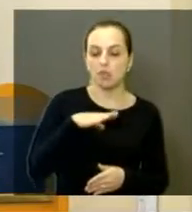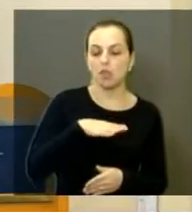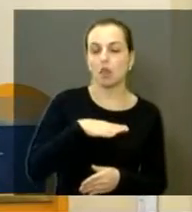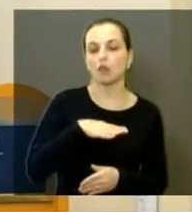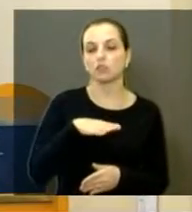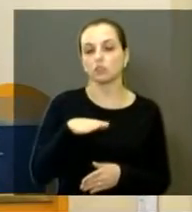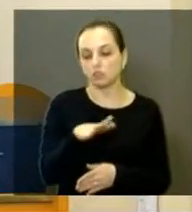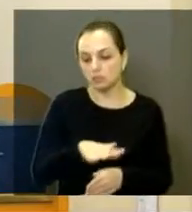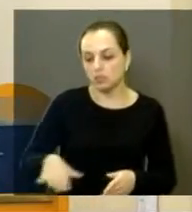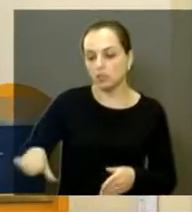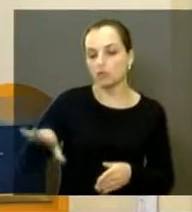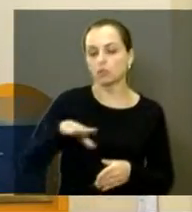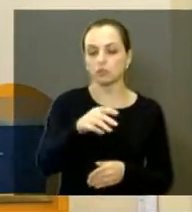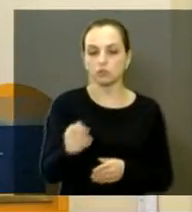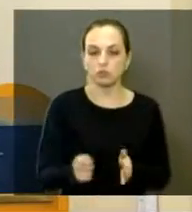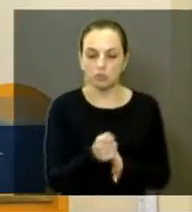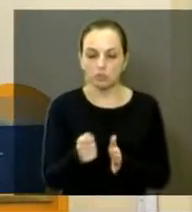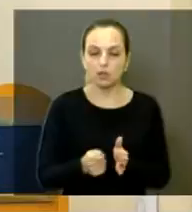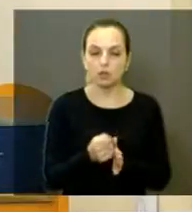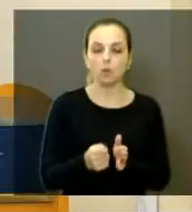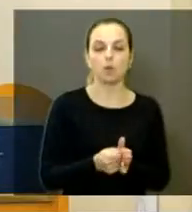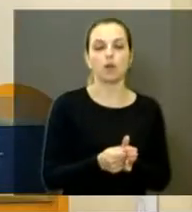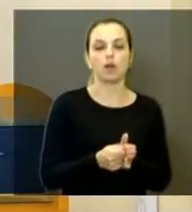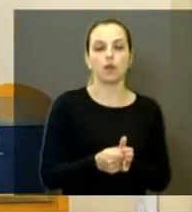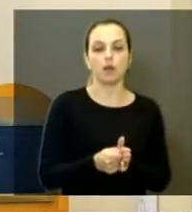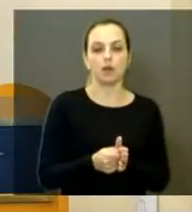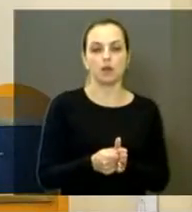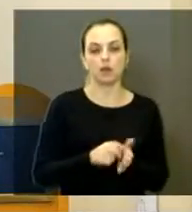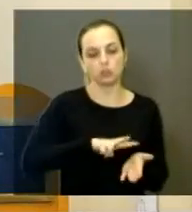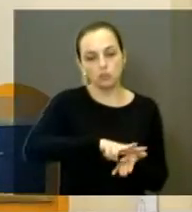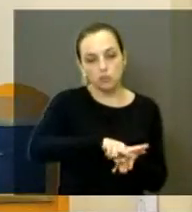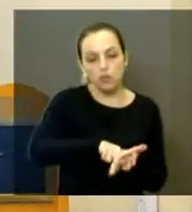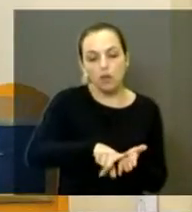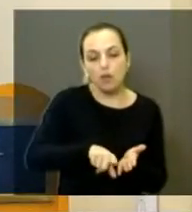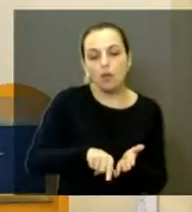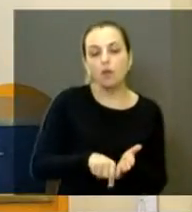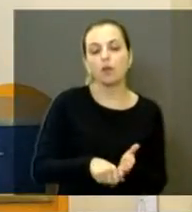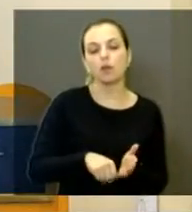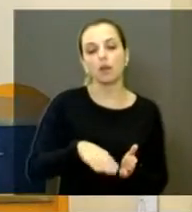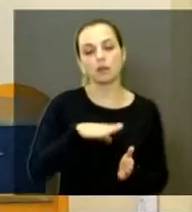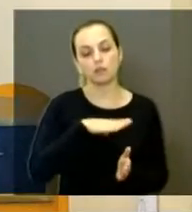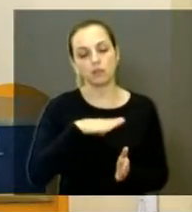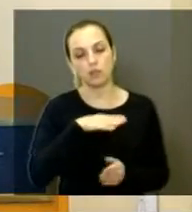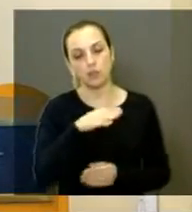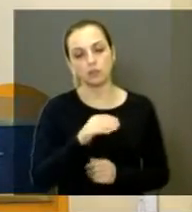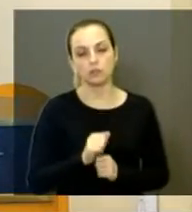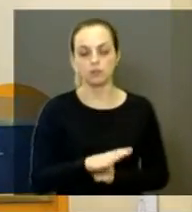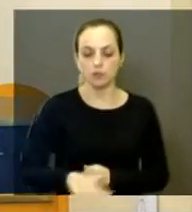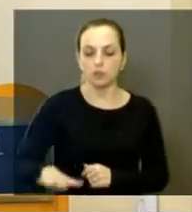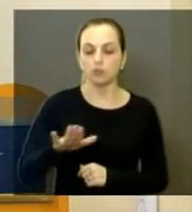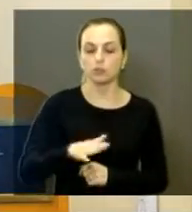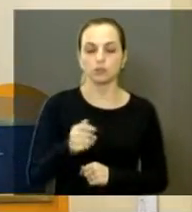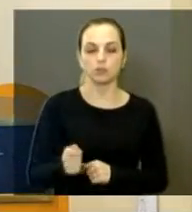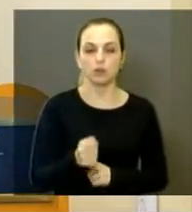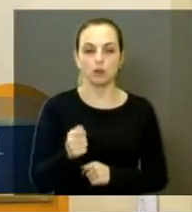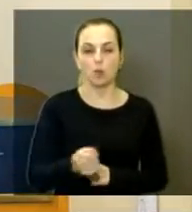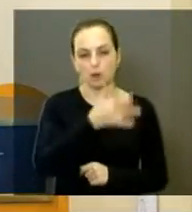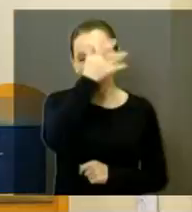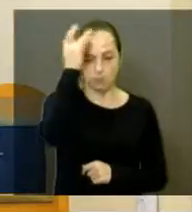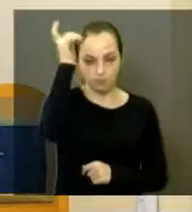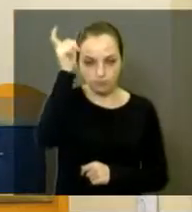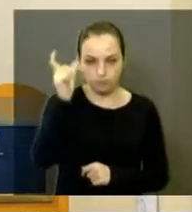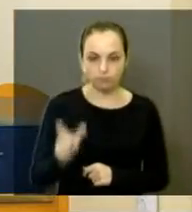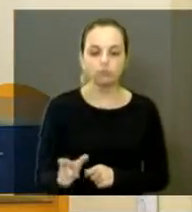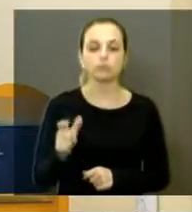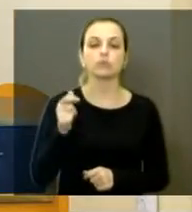vai atender Gavião Peixoto, Mutuca, Rincão, Santa Luz e Trabiju. Porque são pessoas